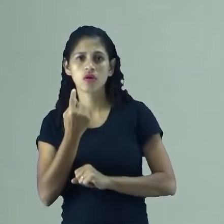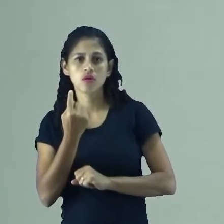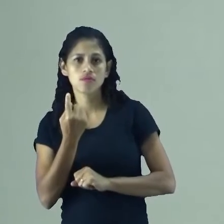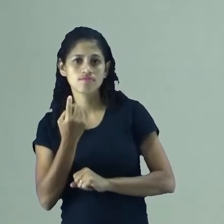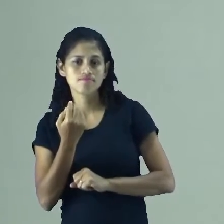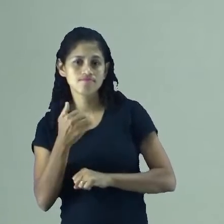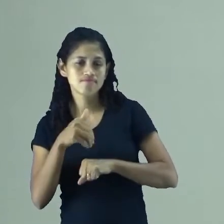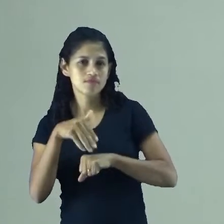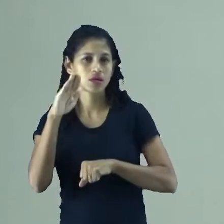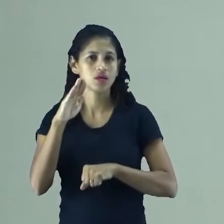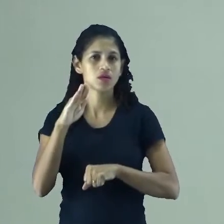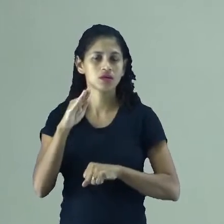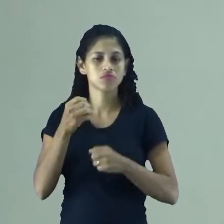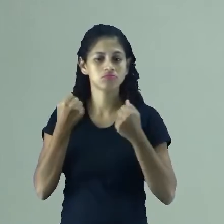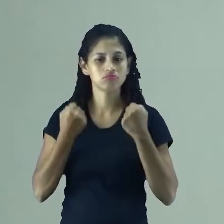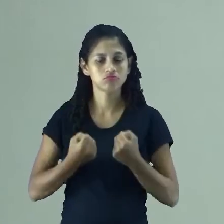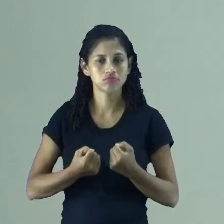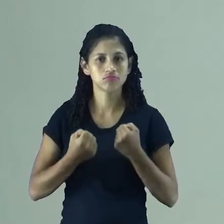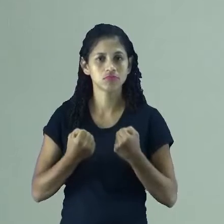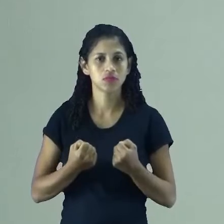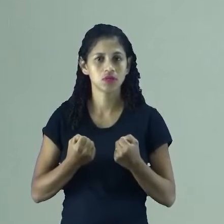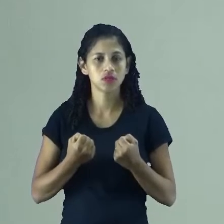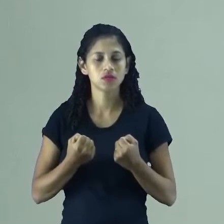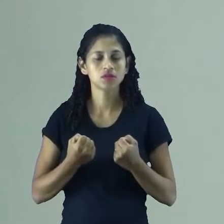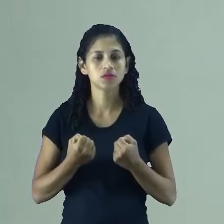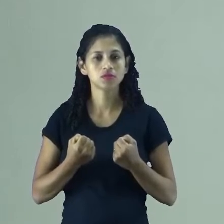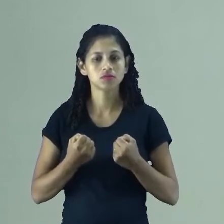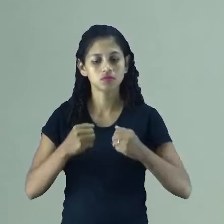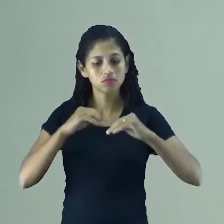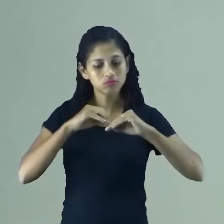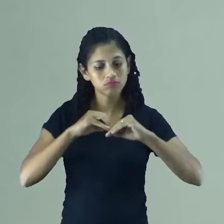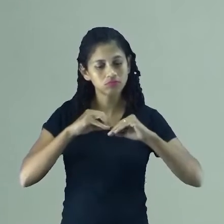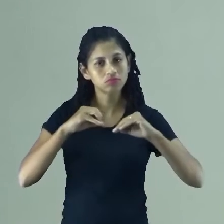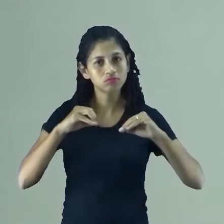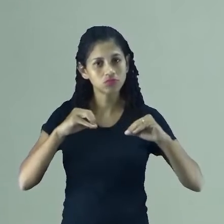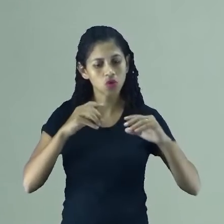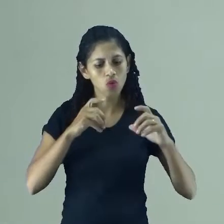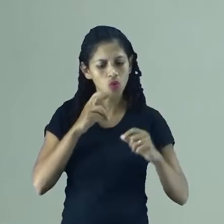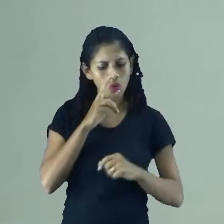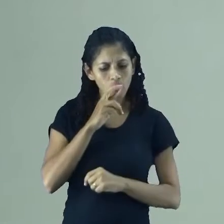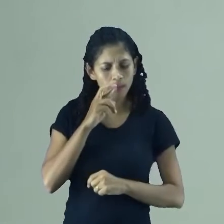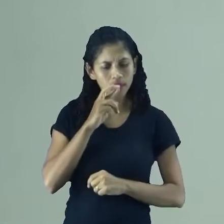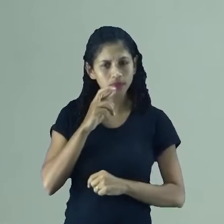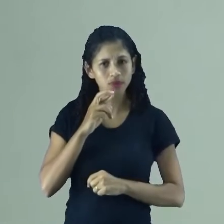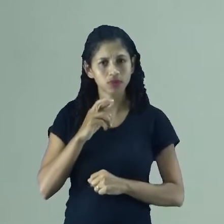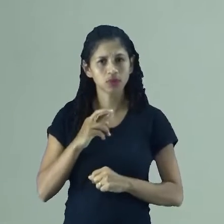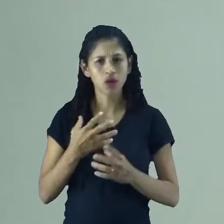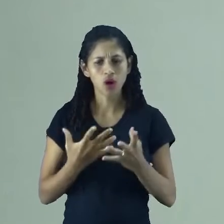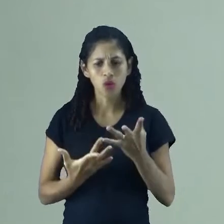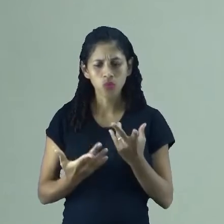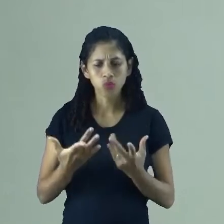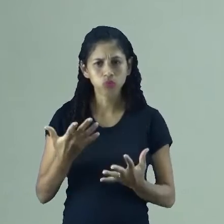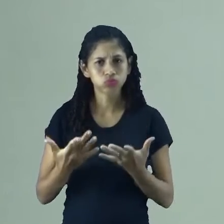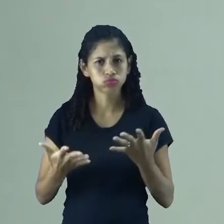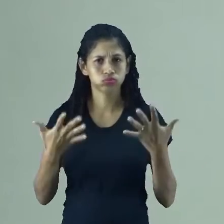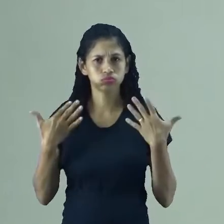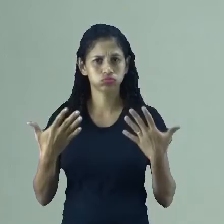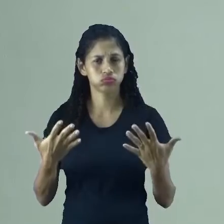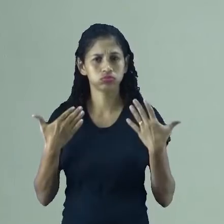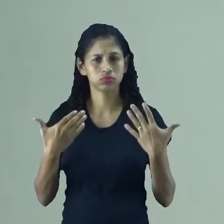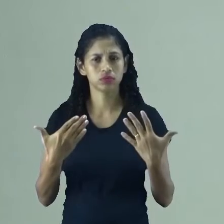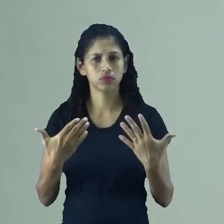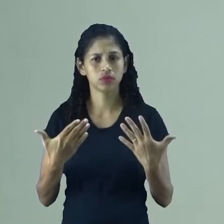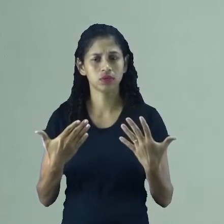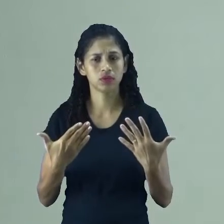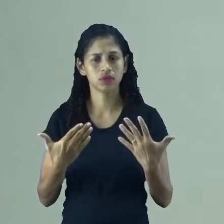determinar a localização dessa substância. A gente também pode observar o caráter da temperatura e o nível de